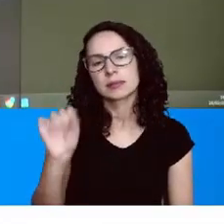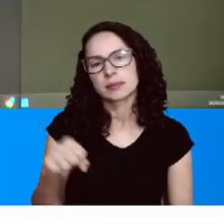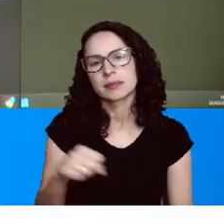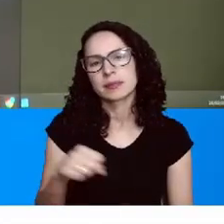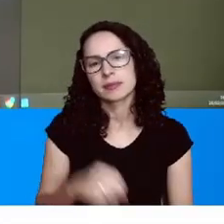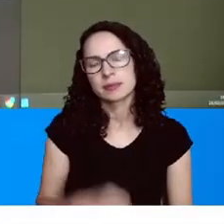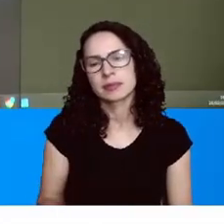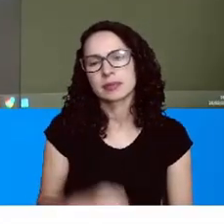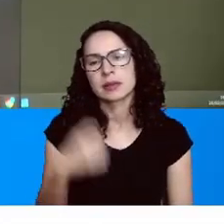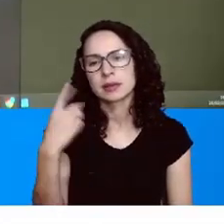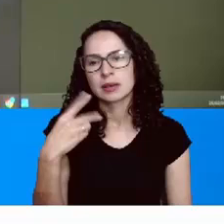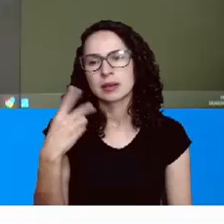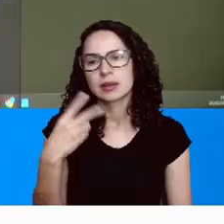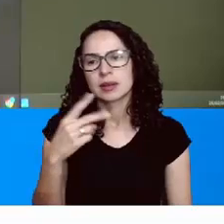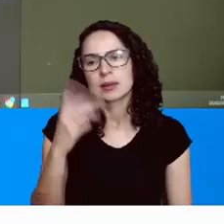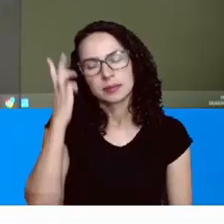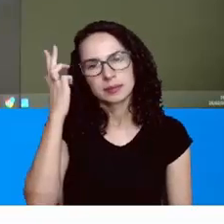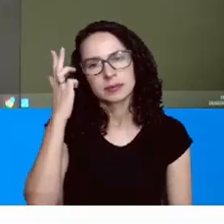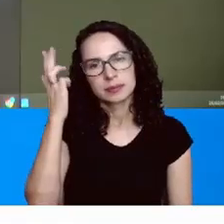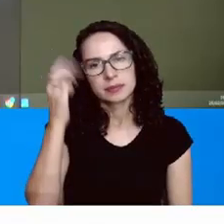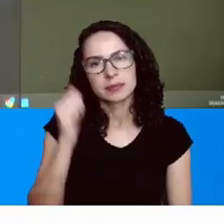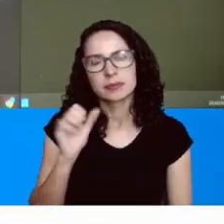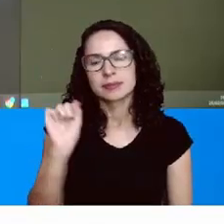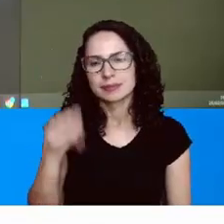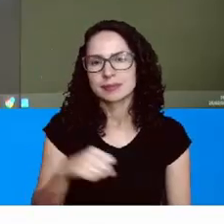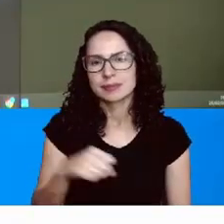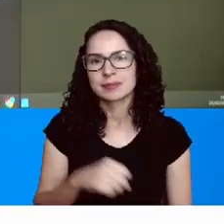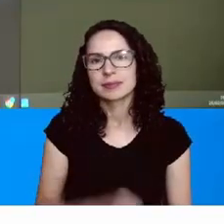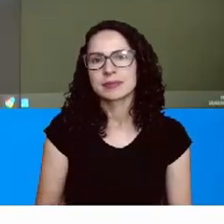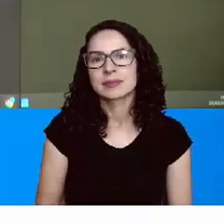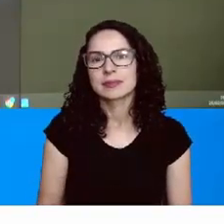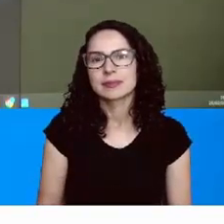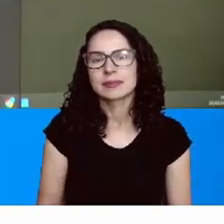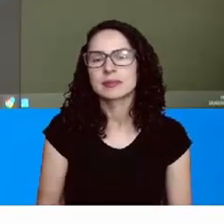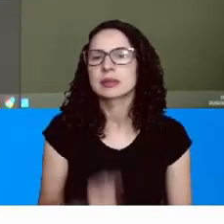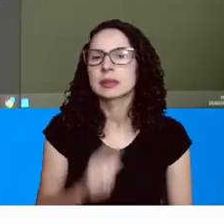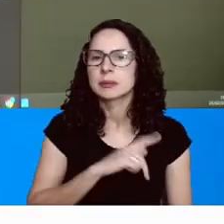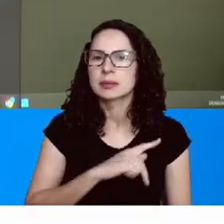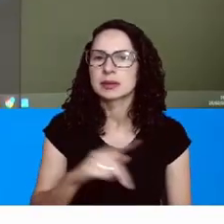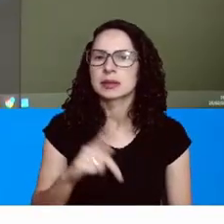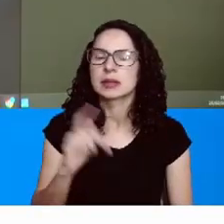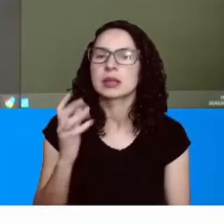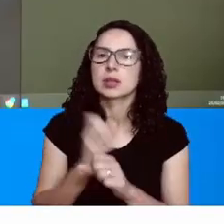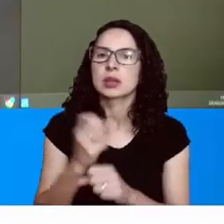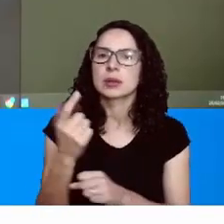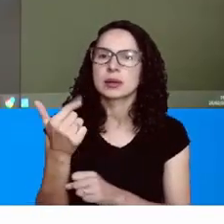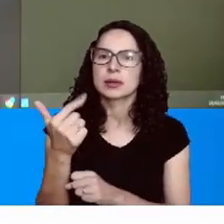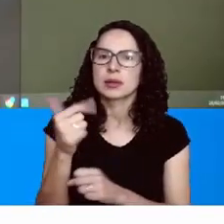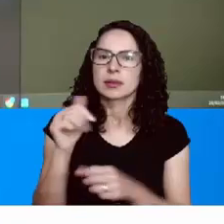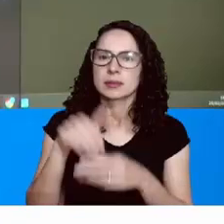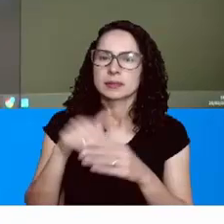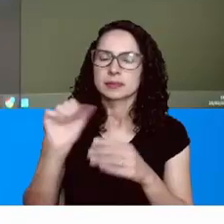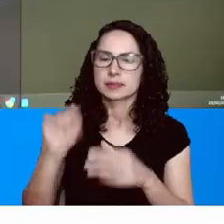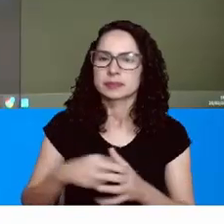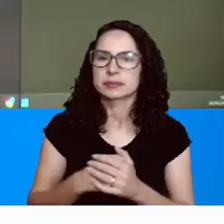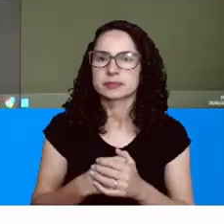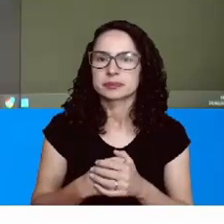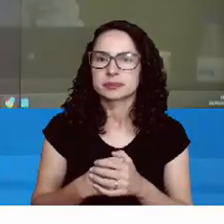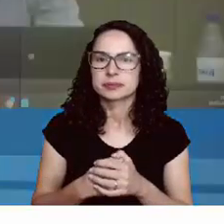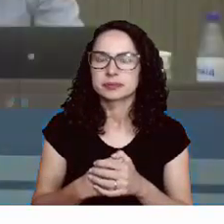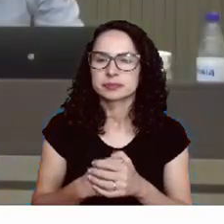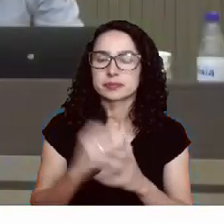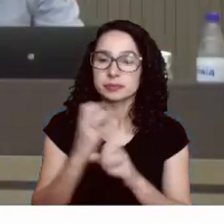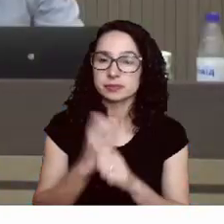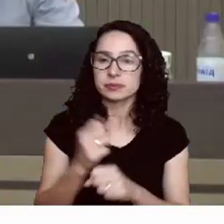Vereador Zezinho Cabeleireiro. Sim. Senhor presidente, 12 votos sim. Com 12 votos sim,